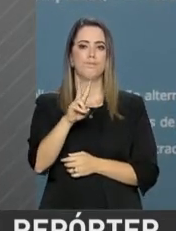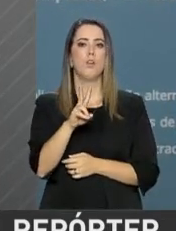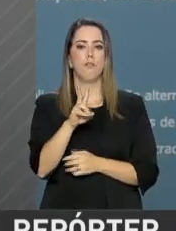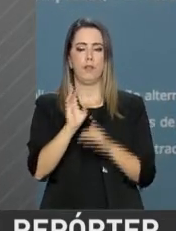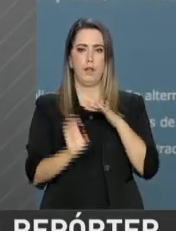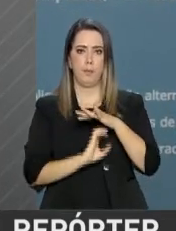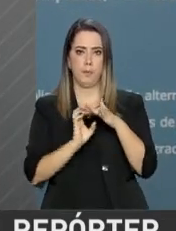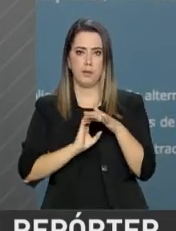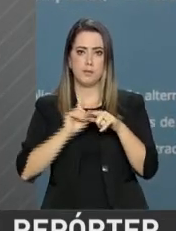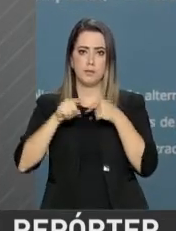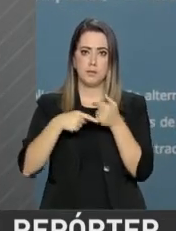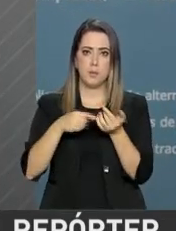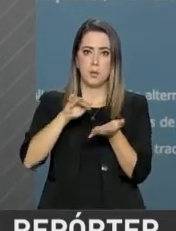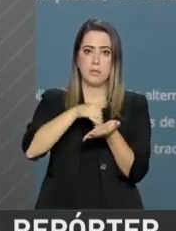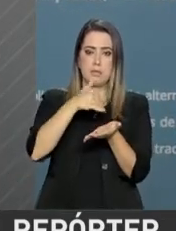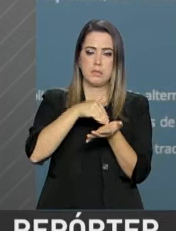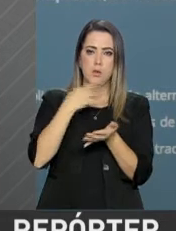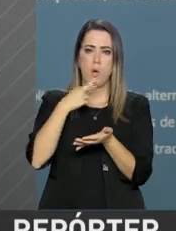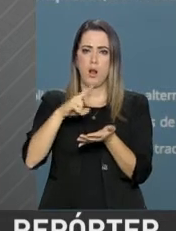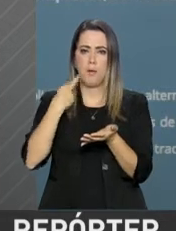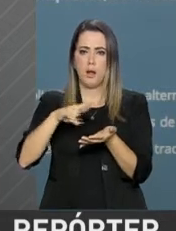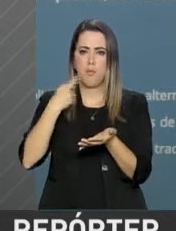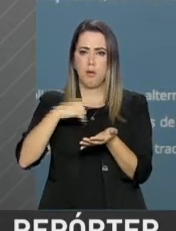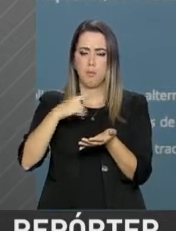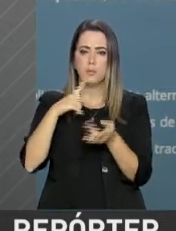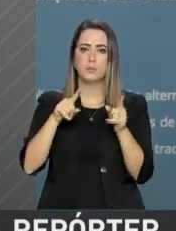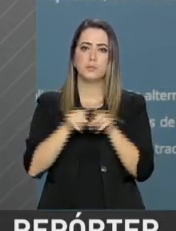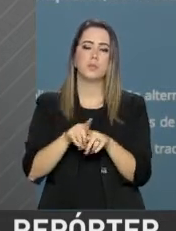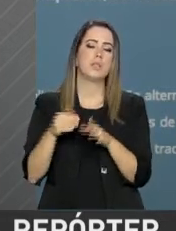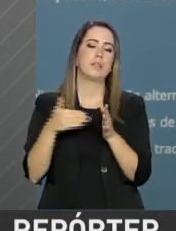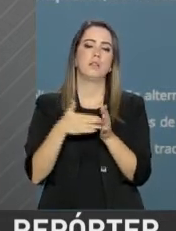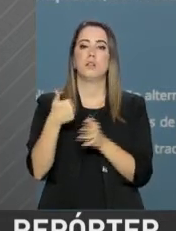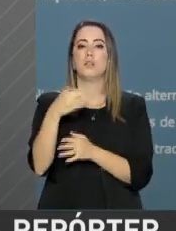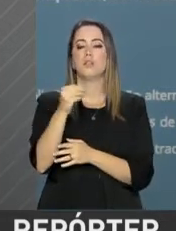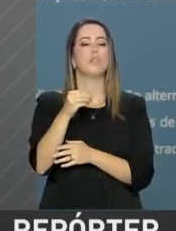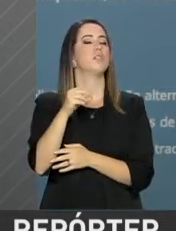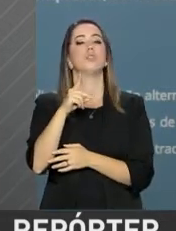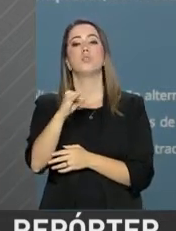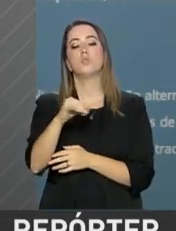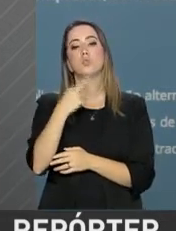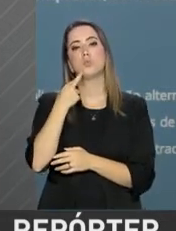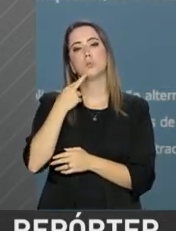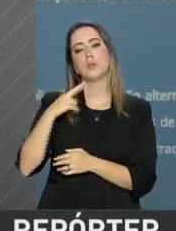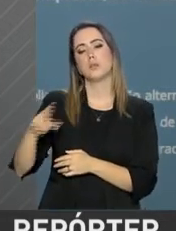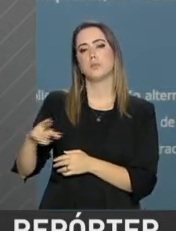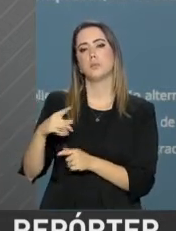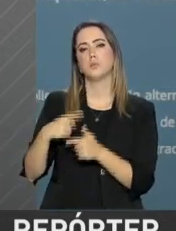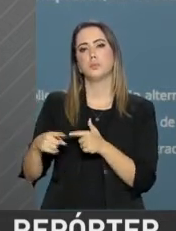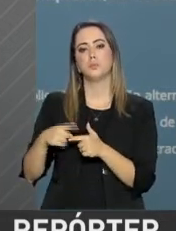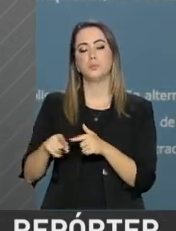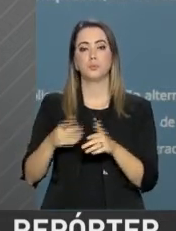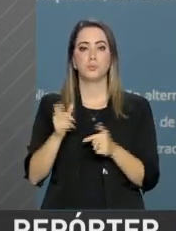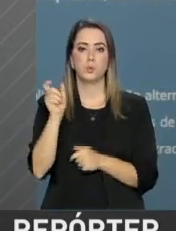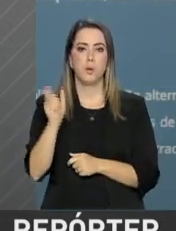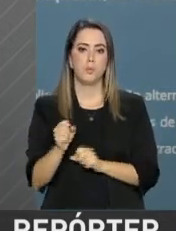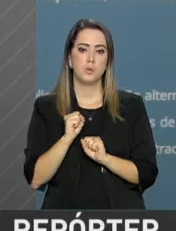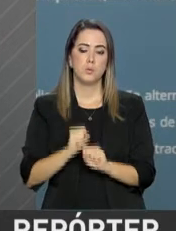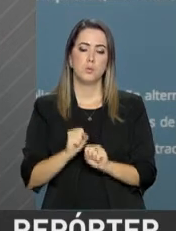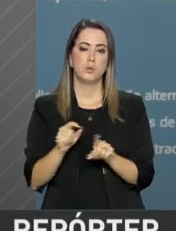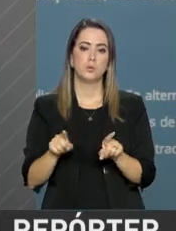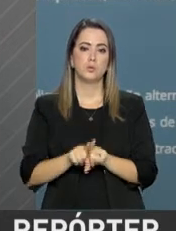e fornecedor tem até 10 dias para analisar e responder à queixa o cliente pode